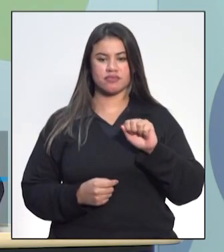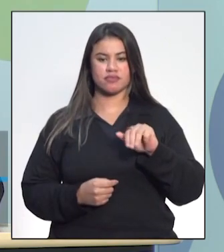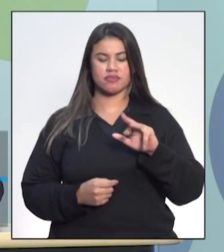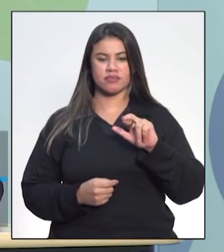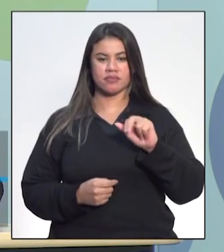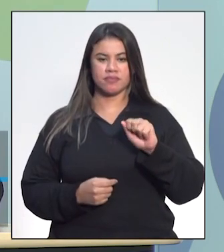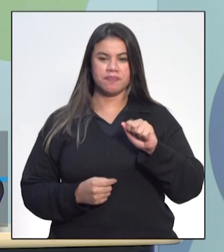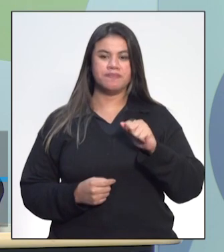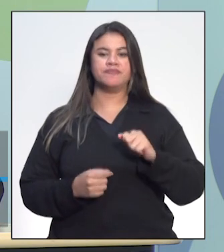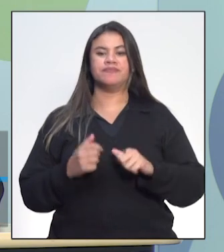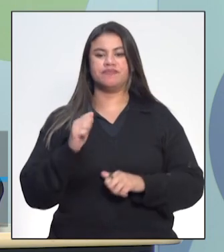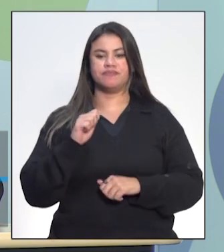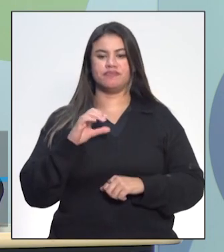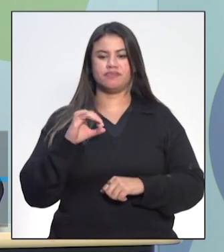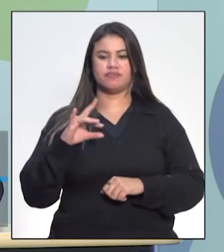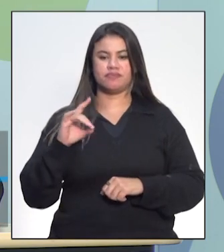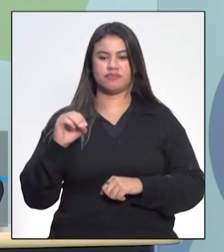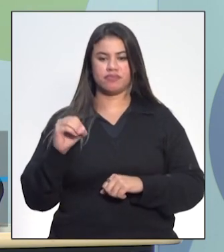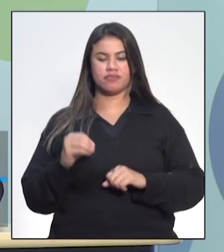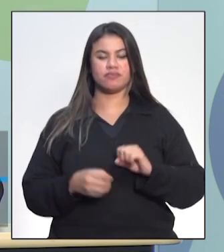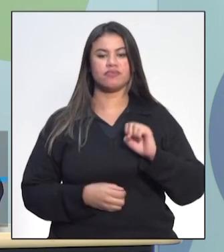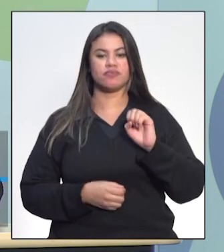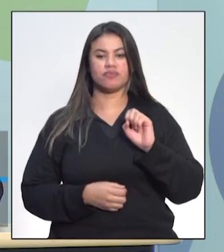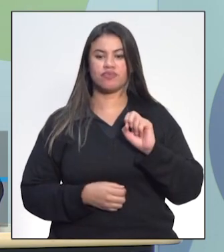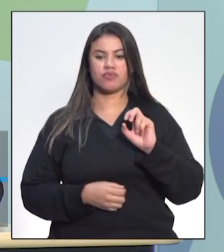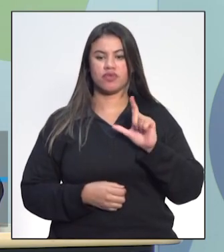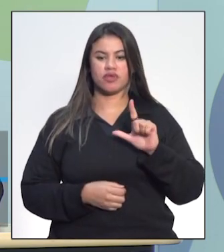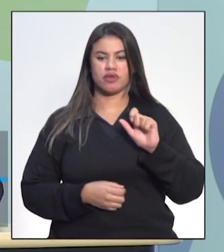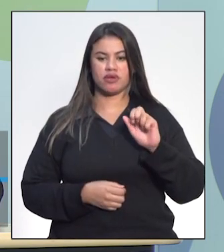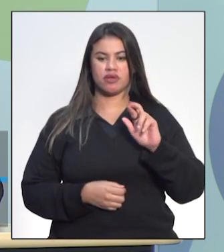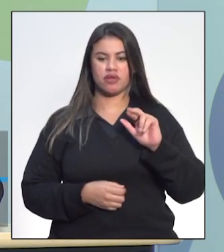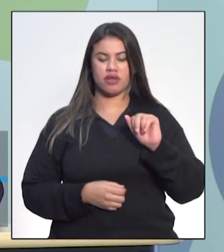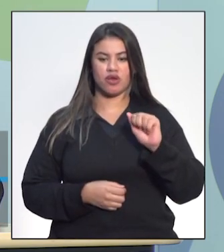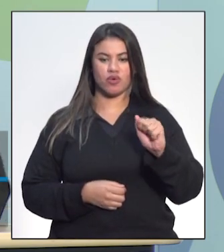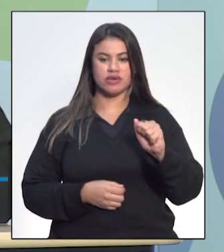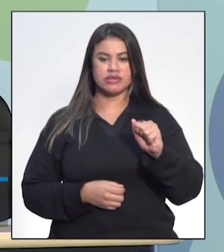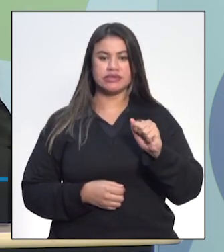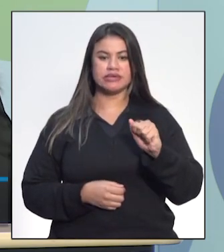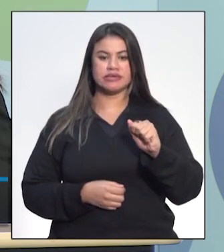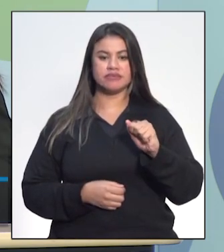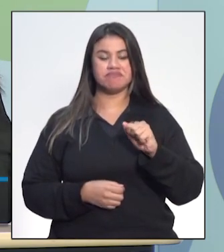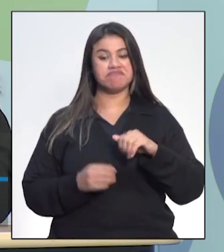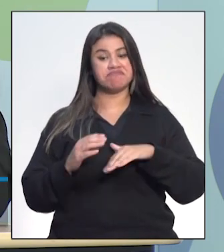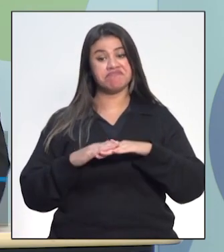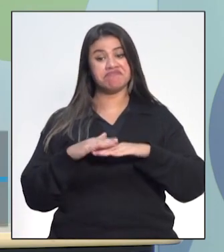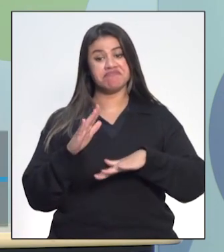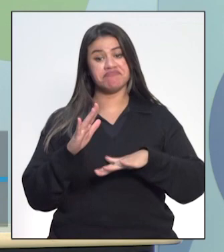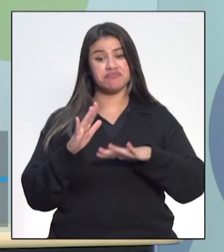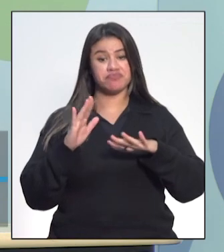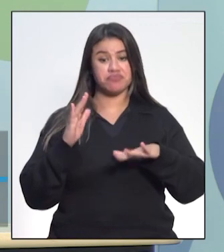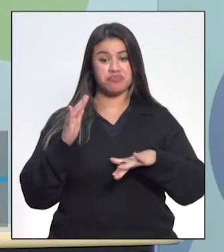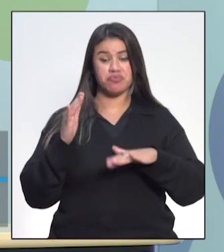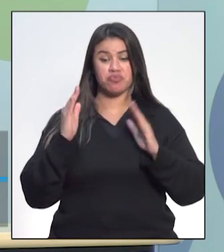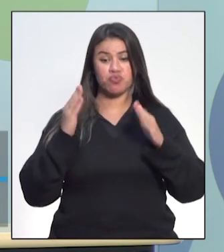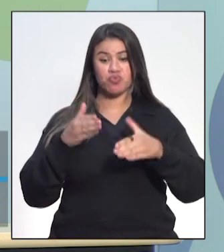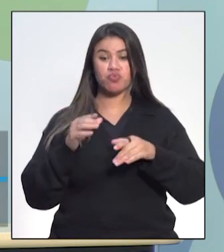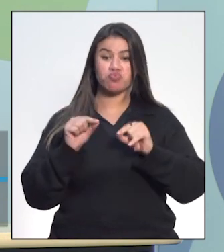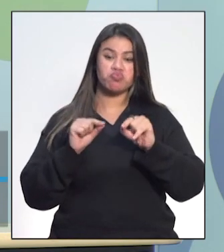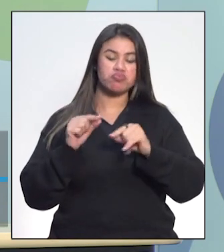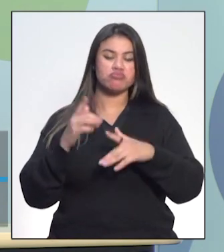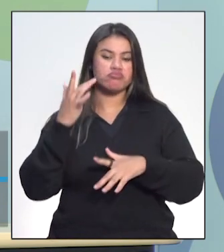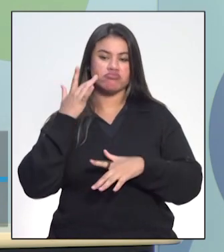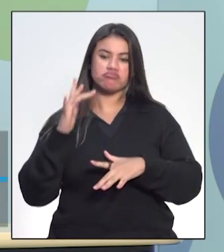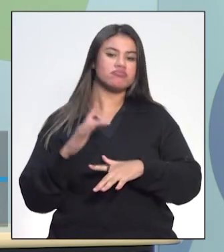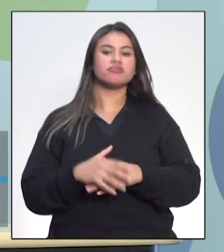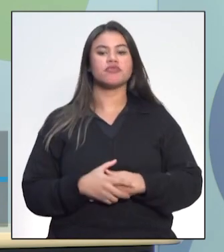que é acidez. A Laura Sena disse que é a maior concentração, não falou de quê, tá? A